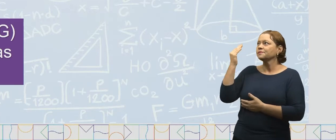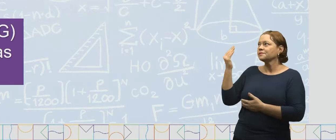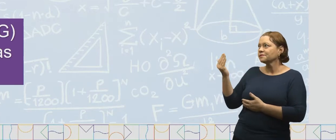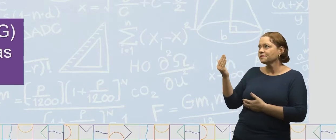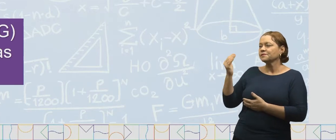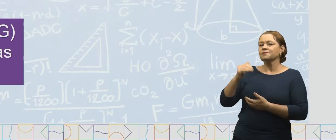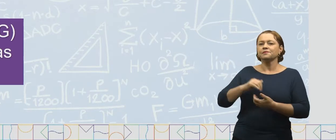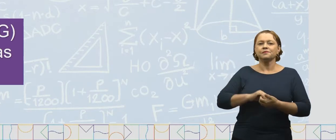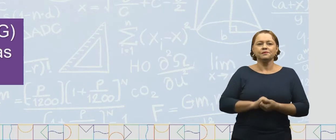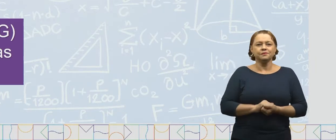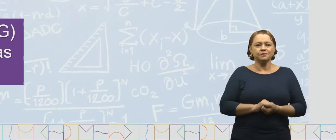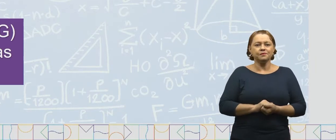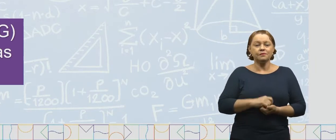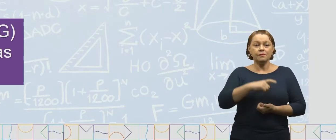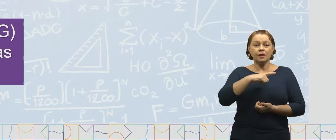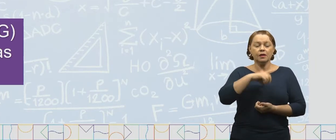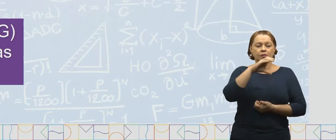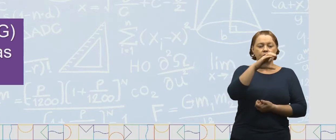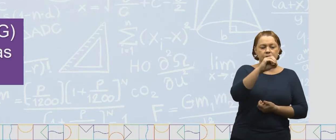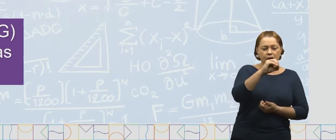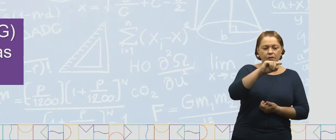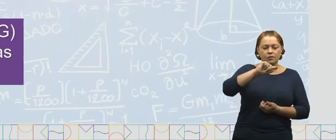Agora temos